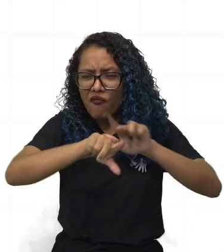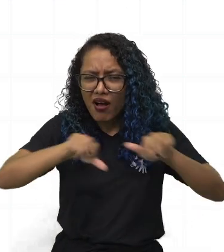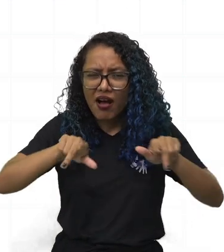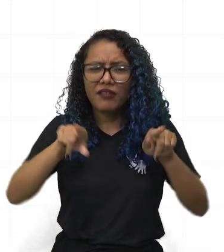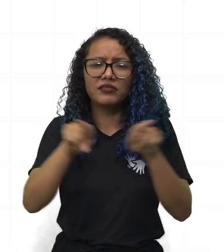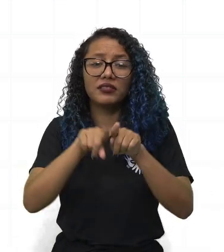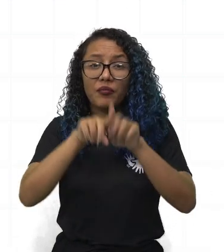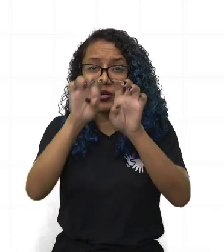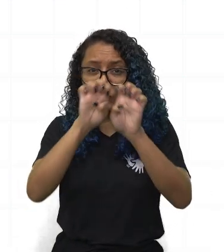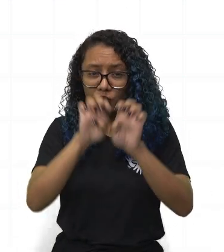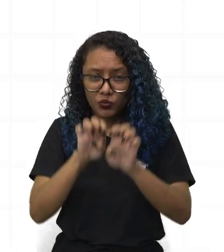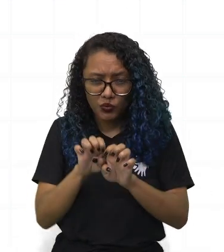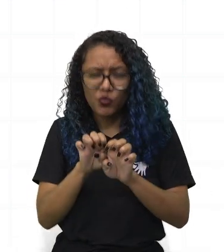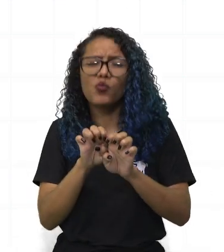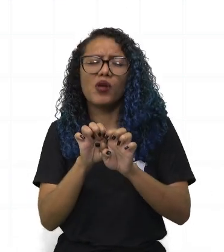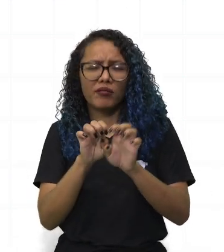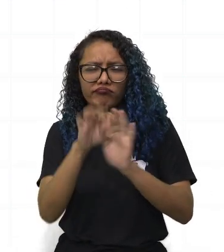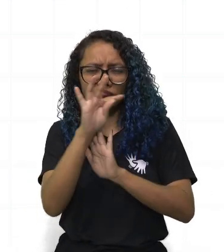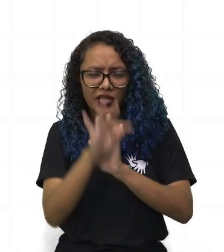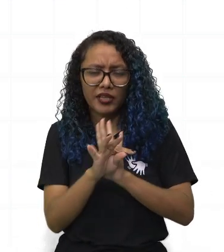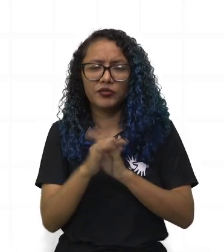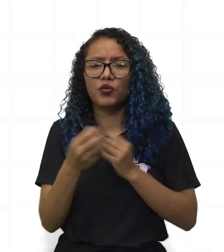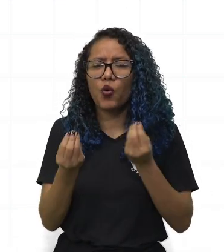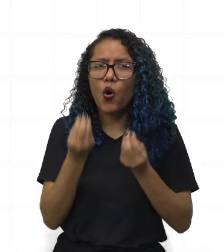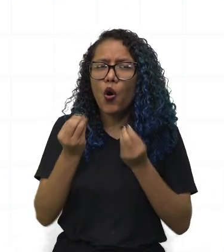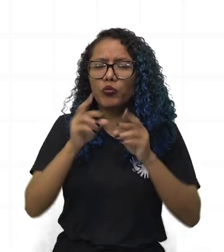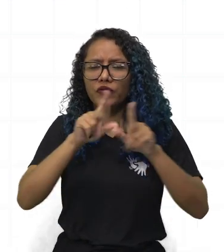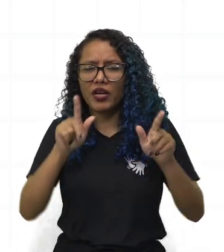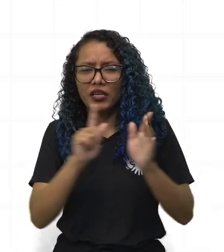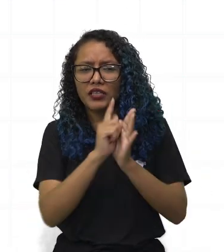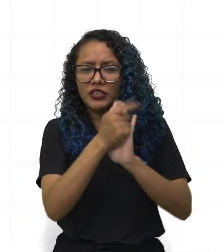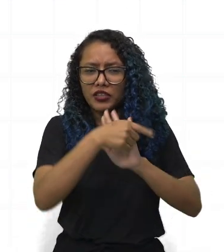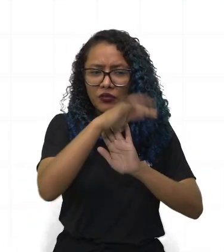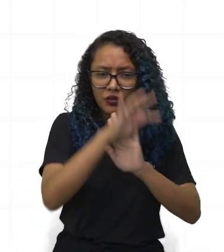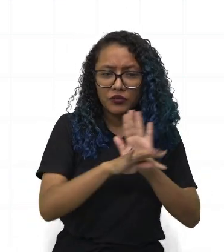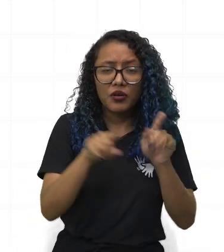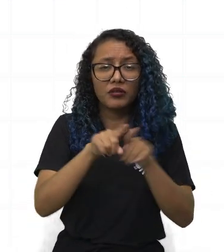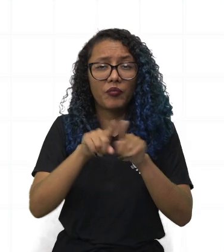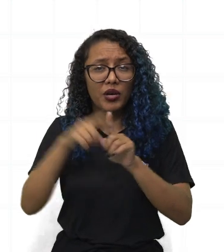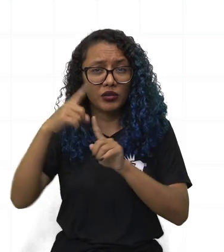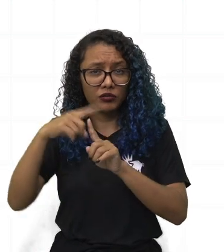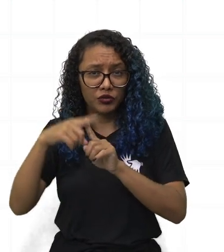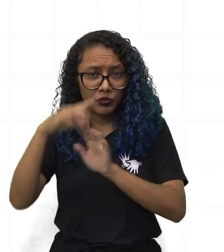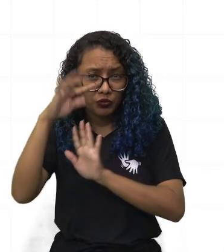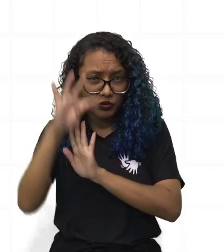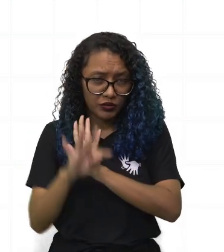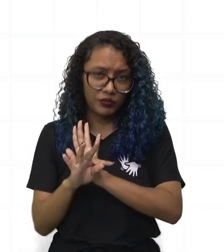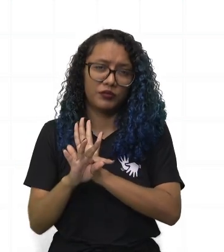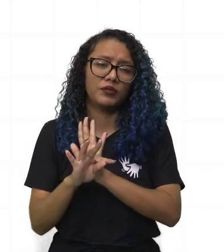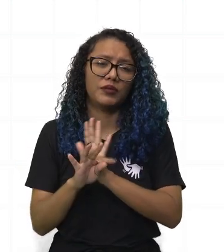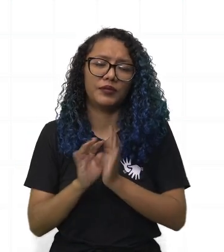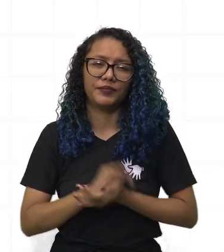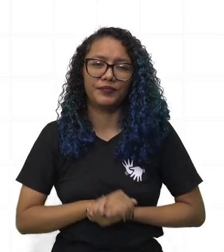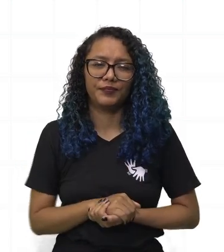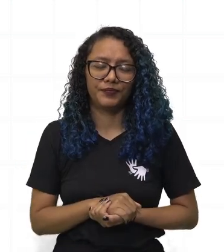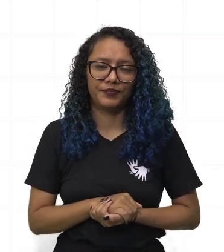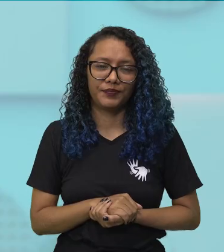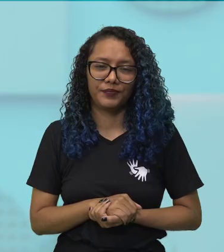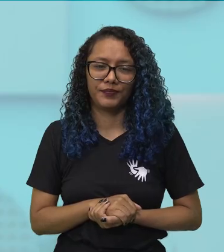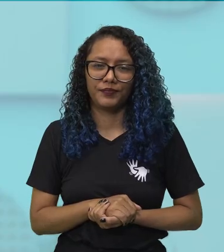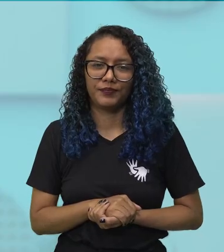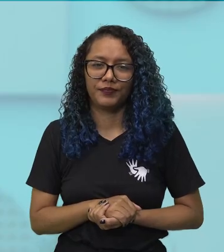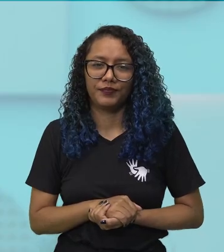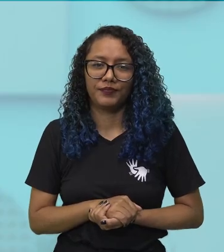e estruturas textuais, distinção entre gênero textual e tipologia